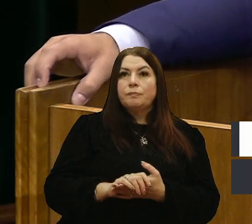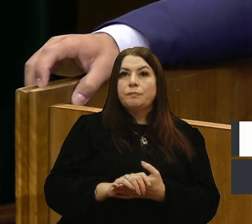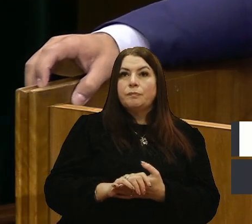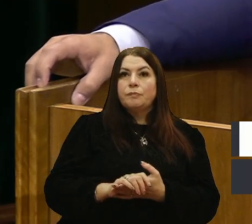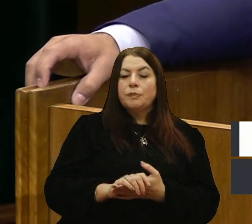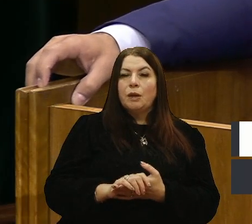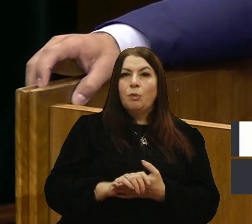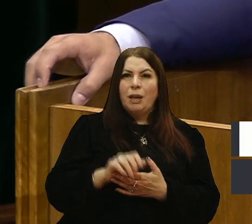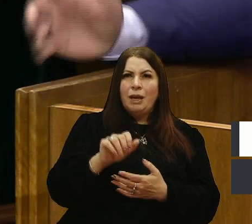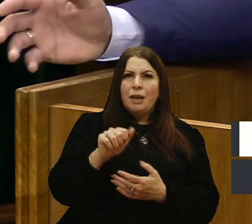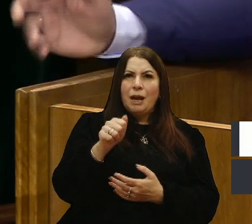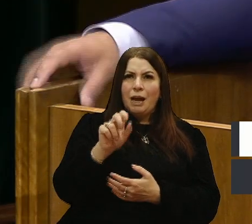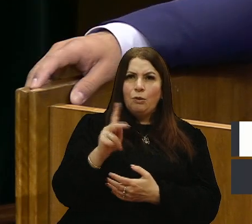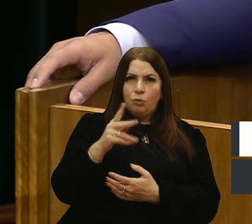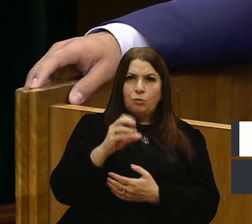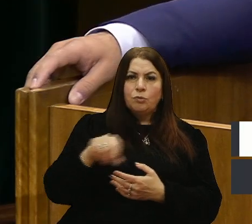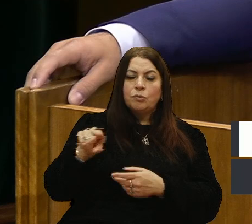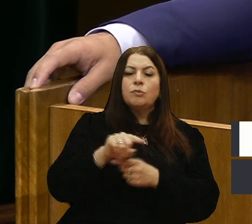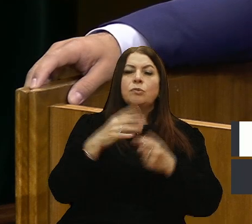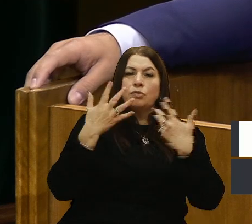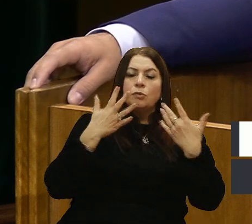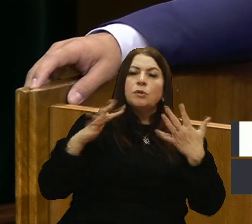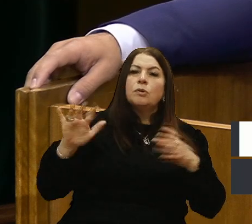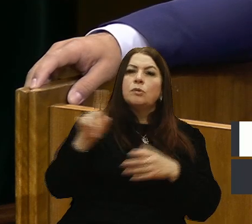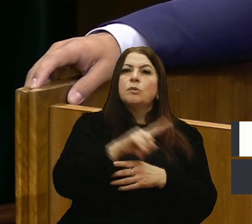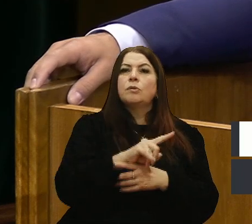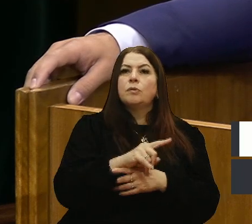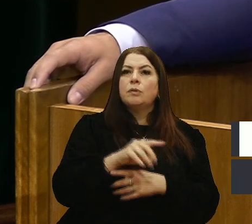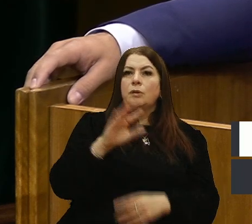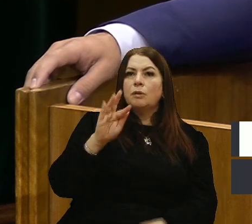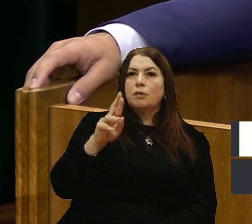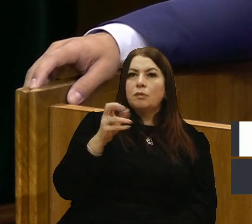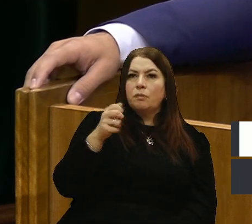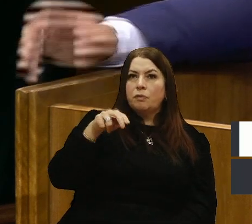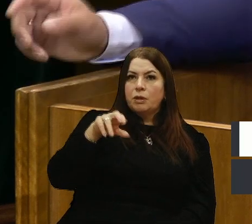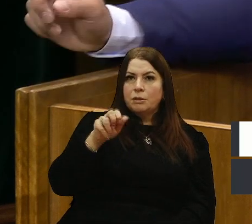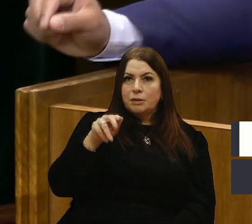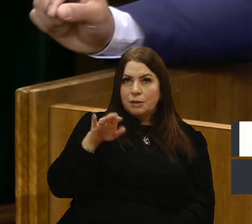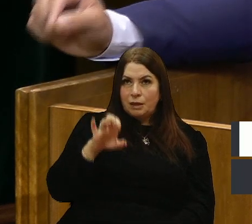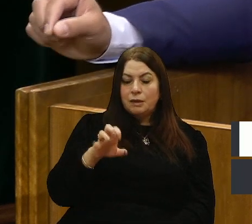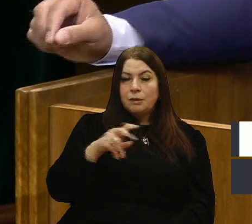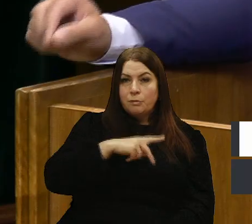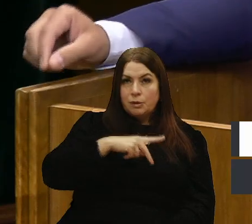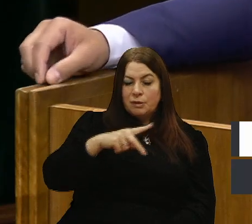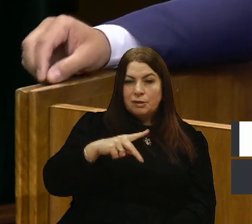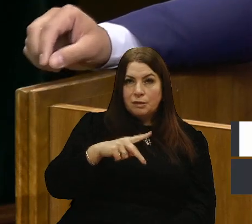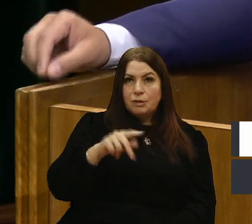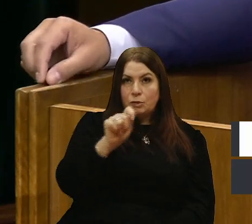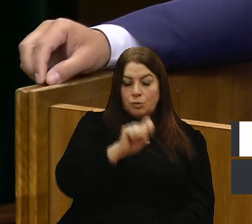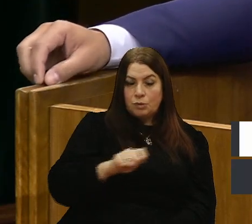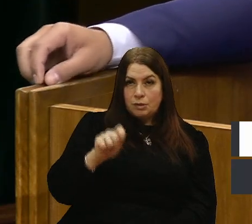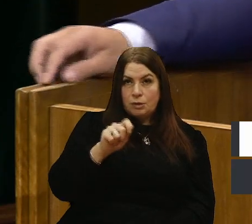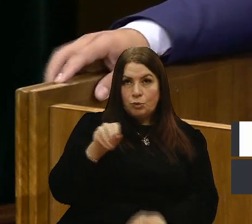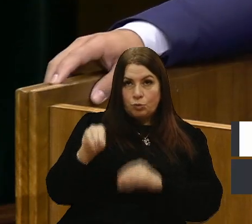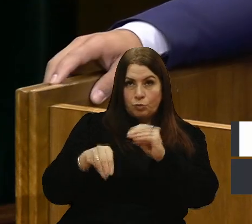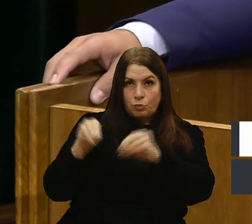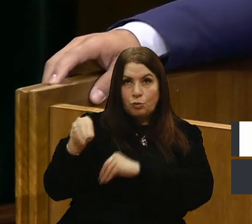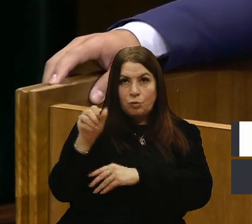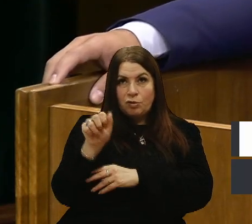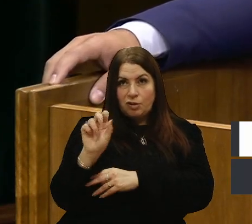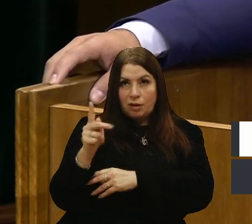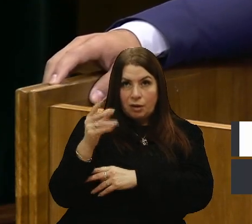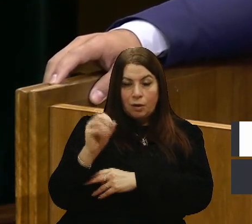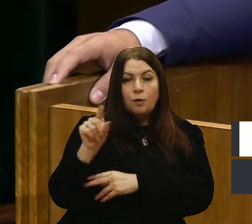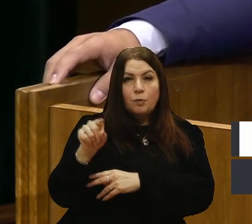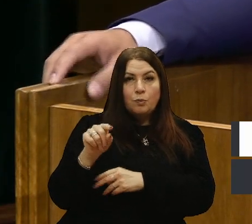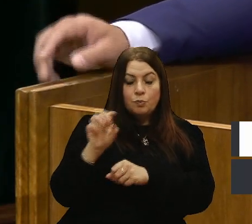alho. Até eu queria parabenizar a Franciele Motter, que é a presidente da Associação dos Produtores de Alho